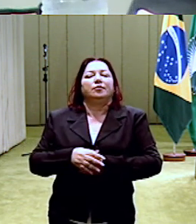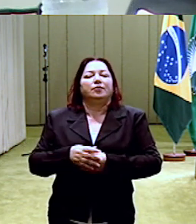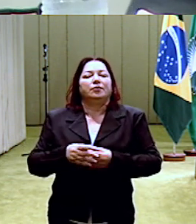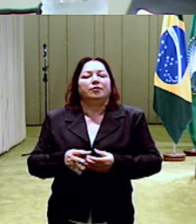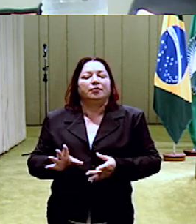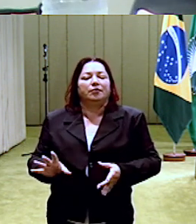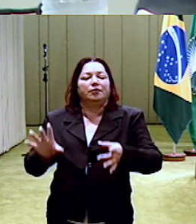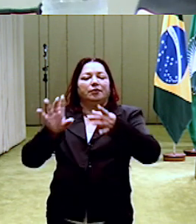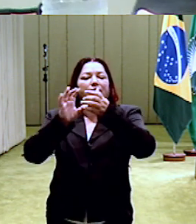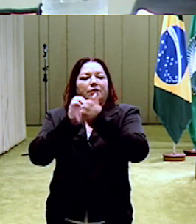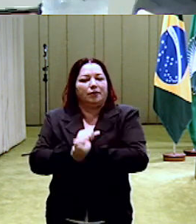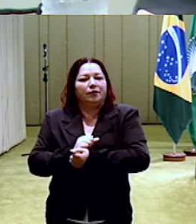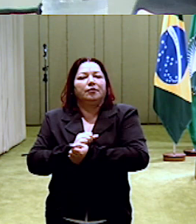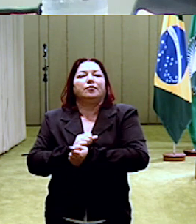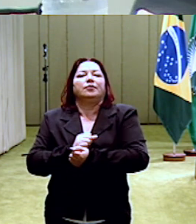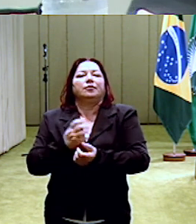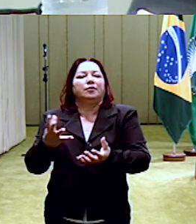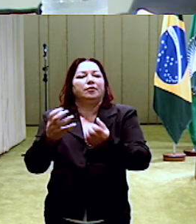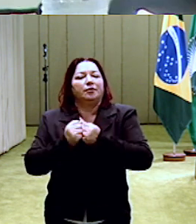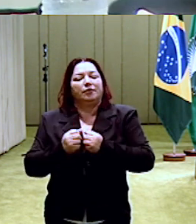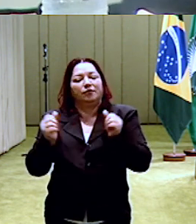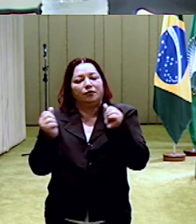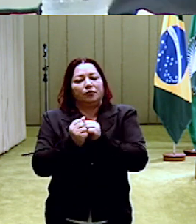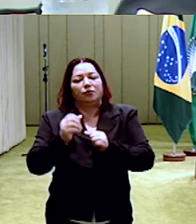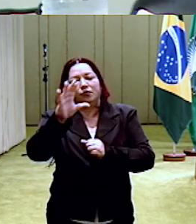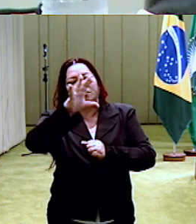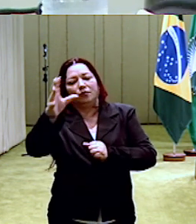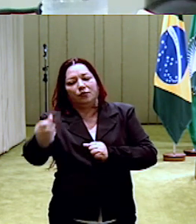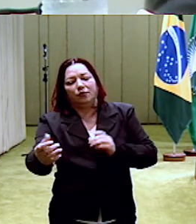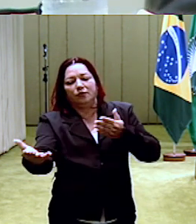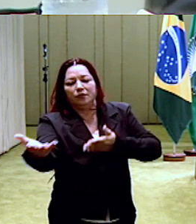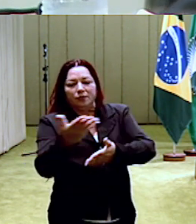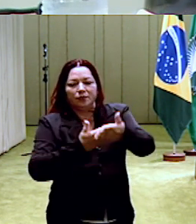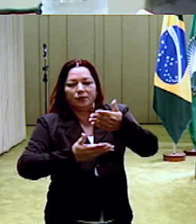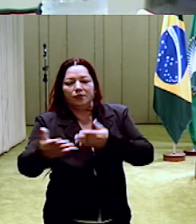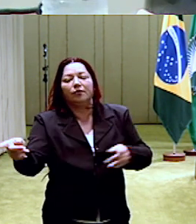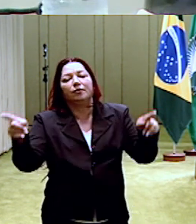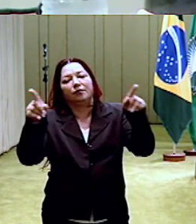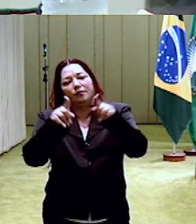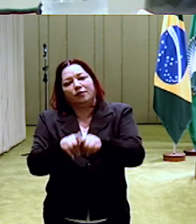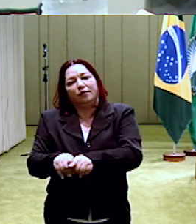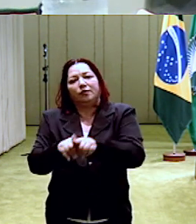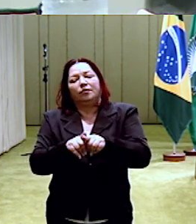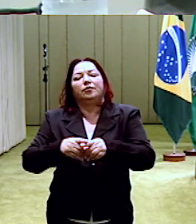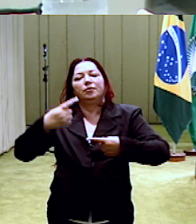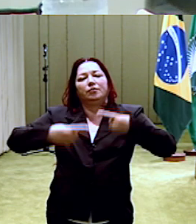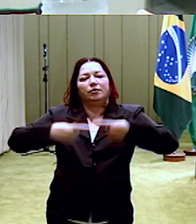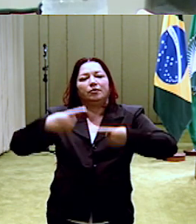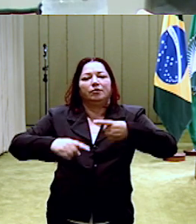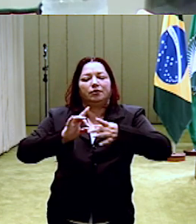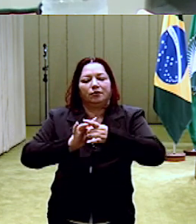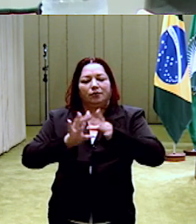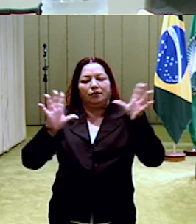os laços e as parcerias com o continente africano, o que certamente passa pelo diálogo aberto e